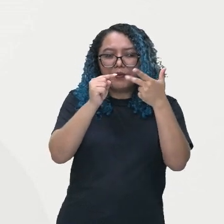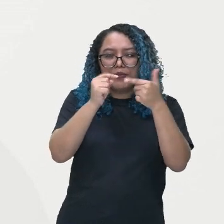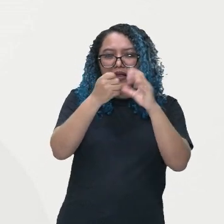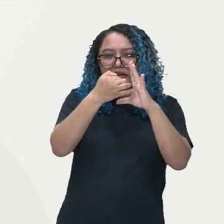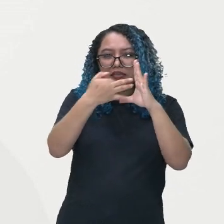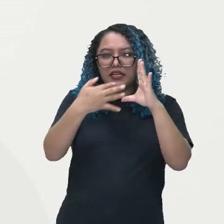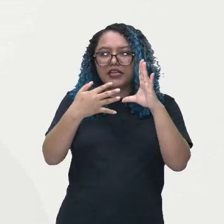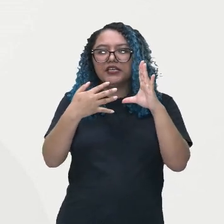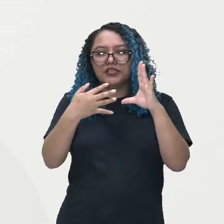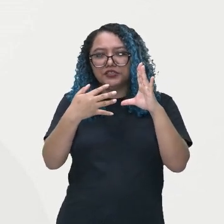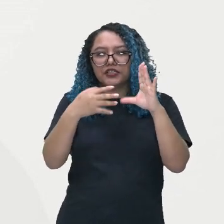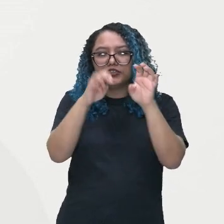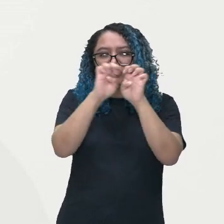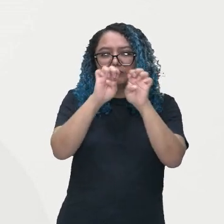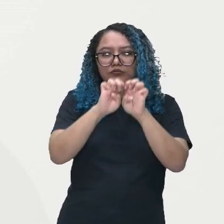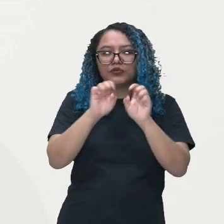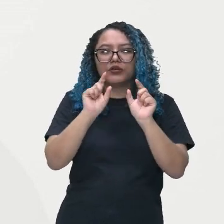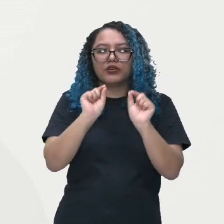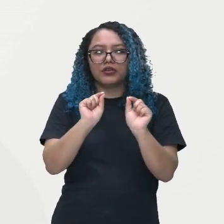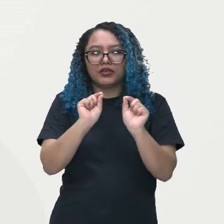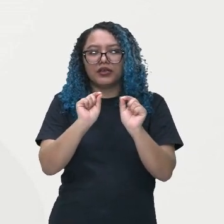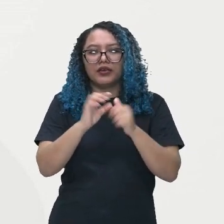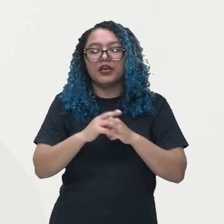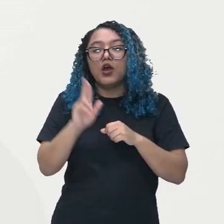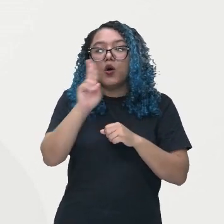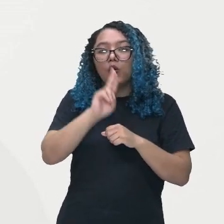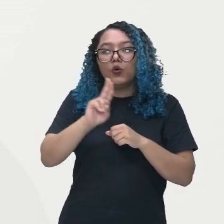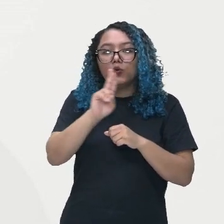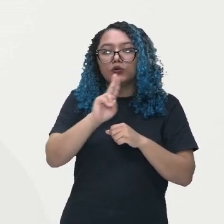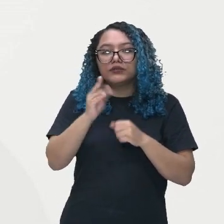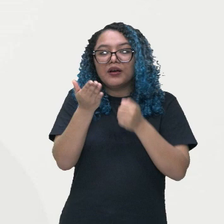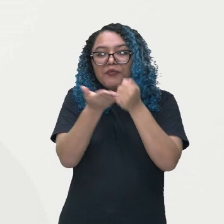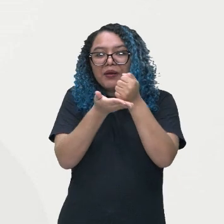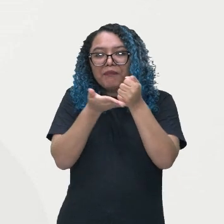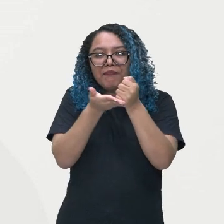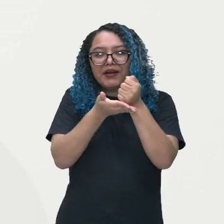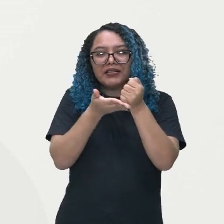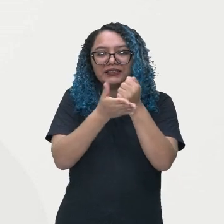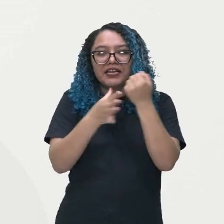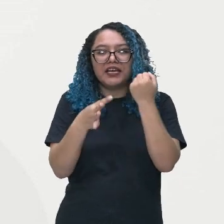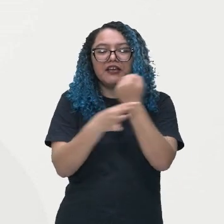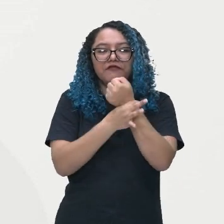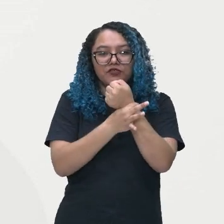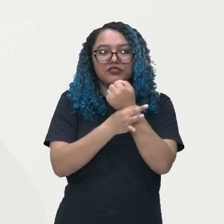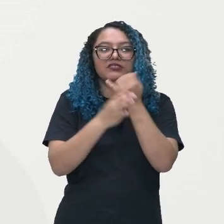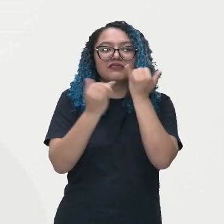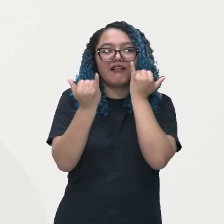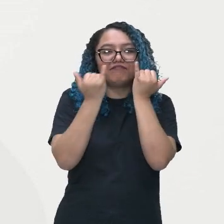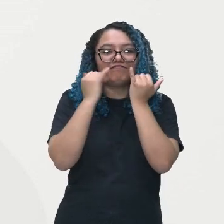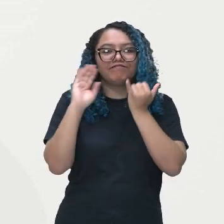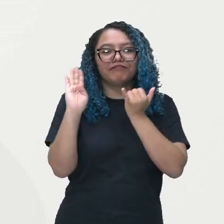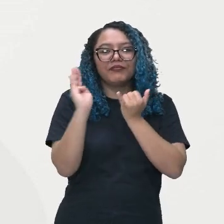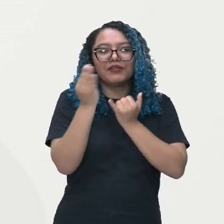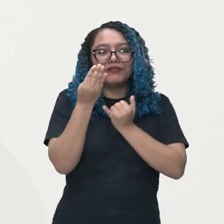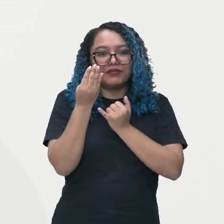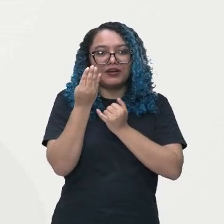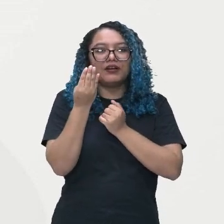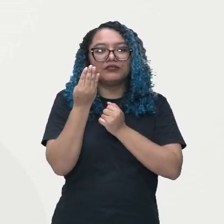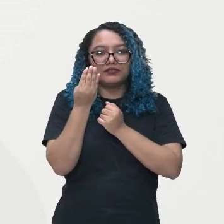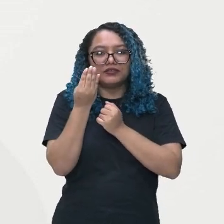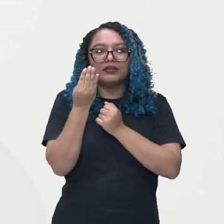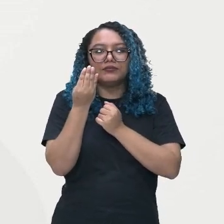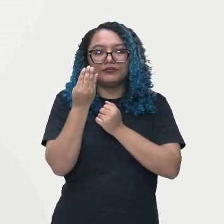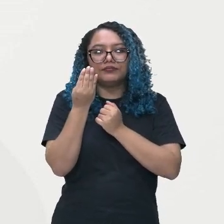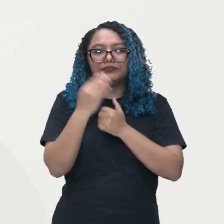são utilizados para dar fundamento e reforçar as notícias falsas. Então, dentro